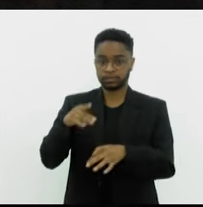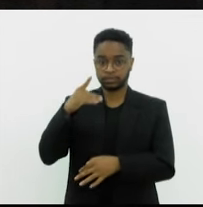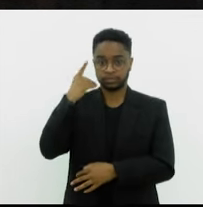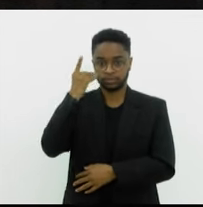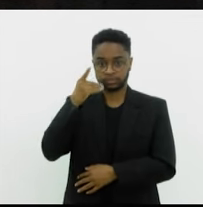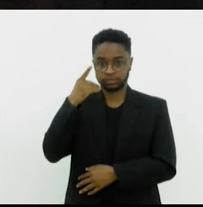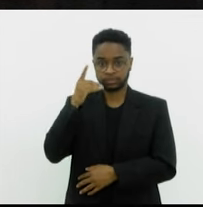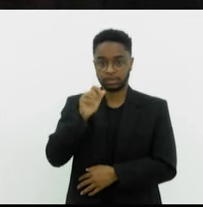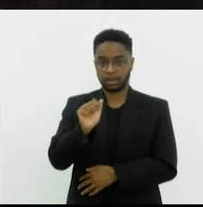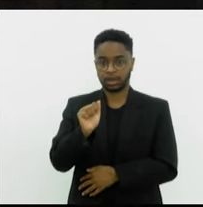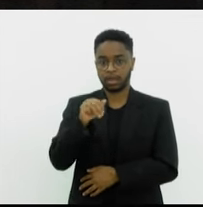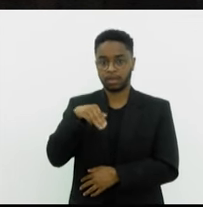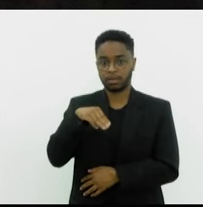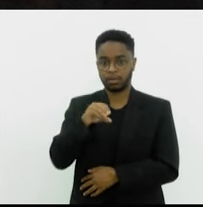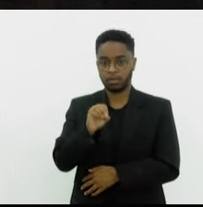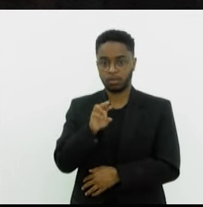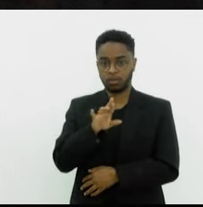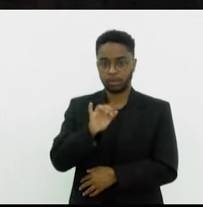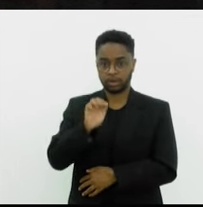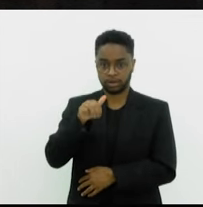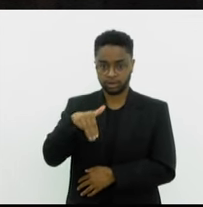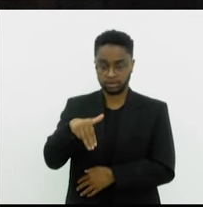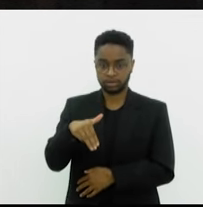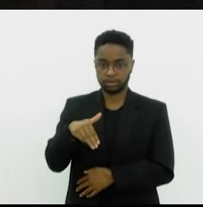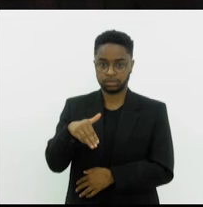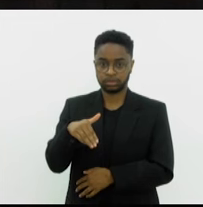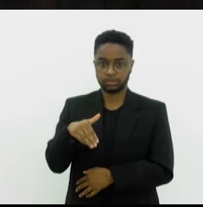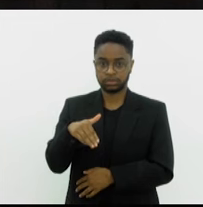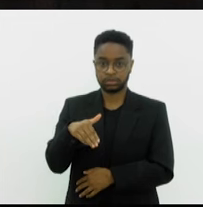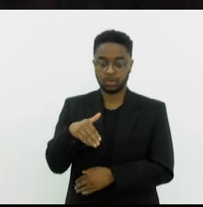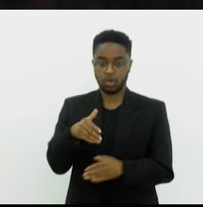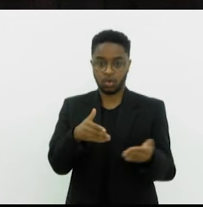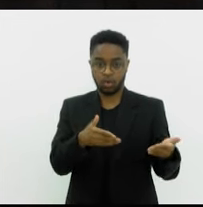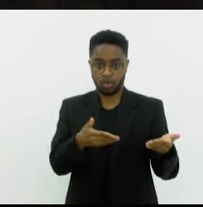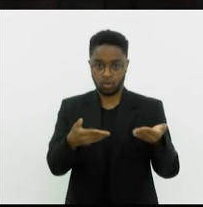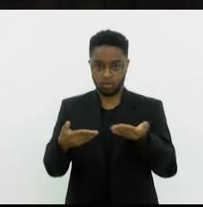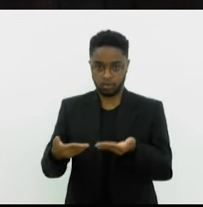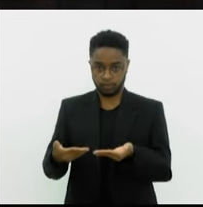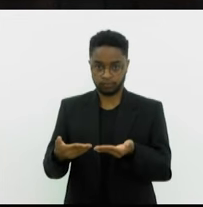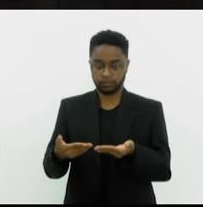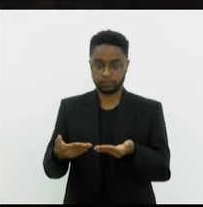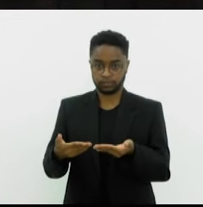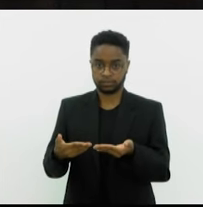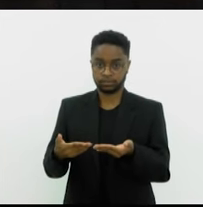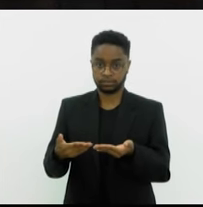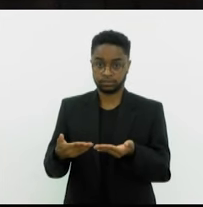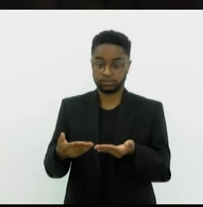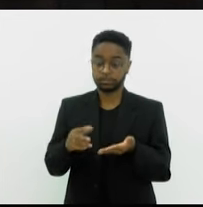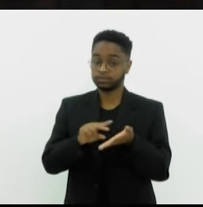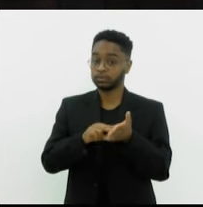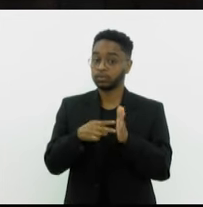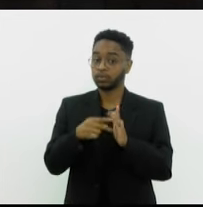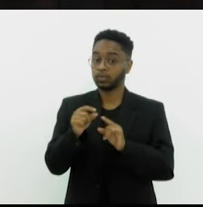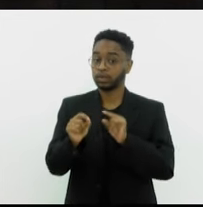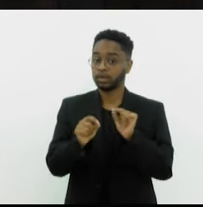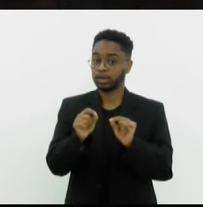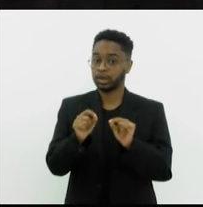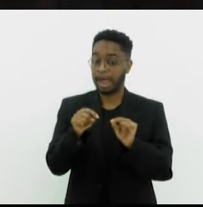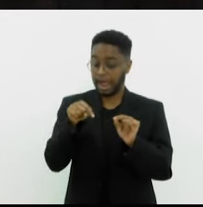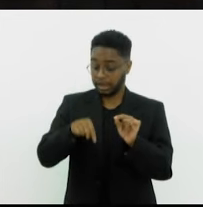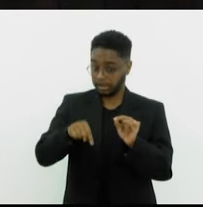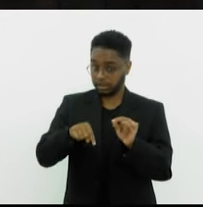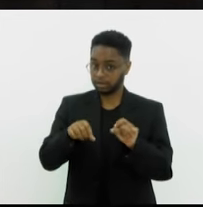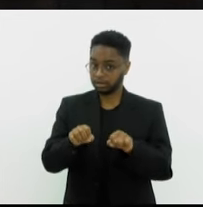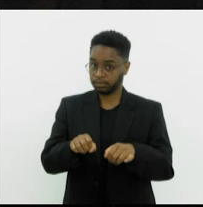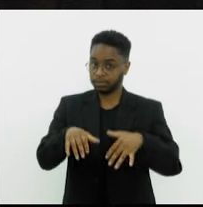deputado Rodrigo Amorim nos convidou, isto é, aqui em plenário, a